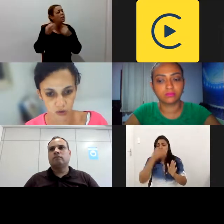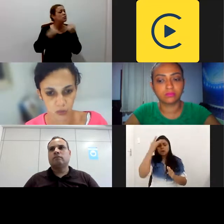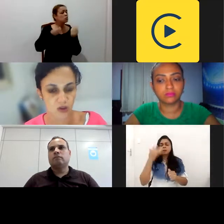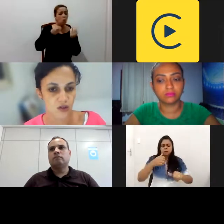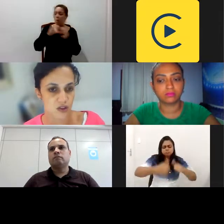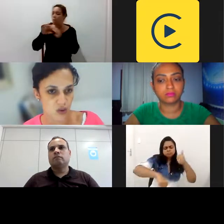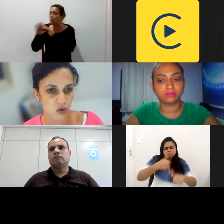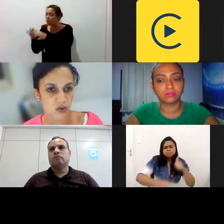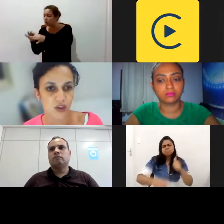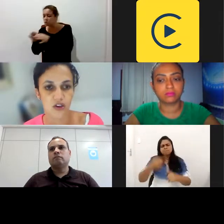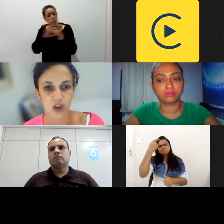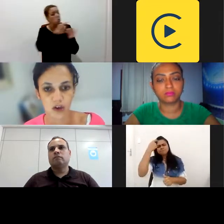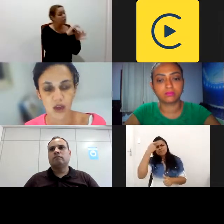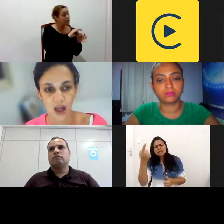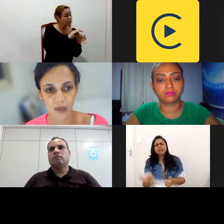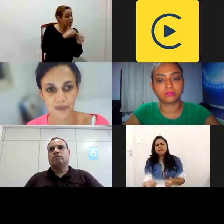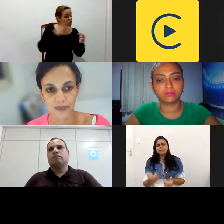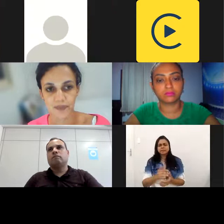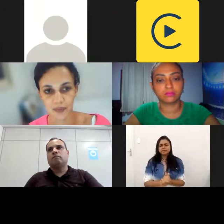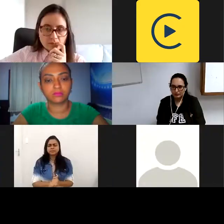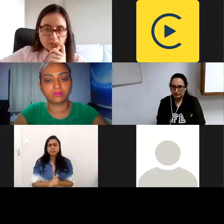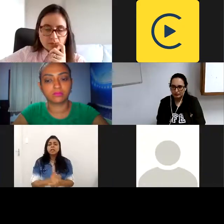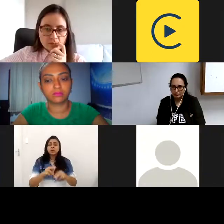ideias opostas, a gente consegue dialogar.